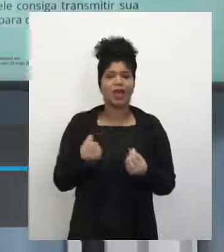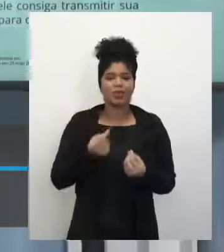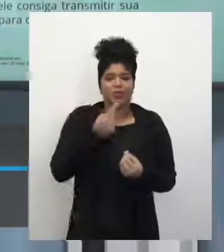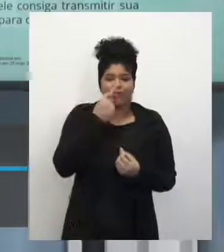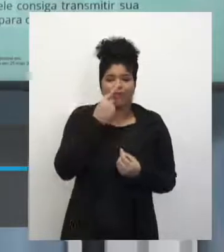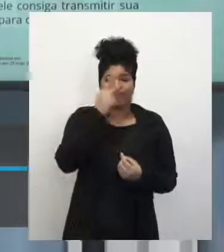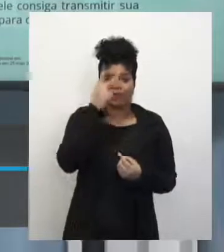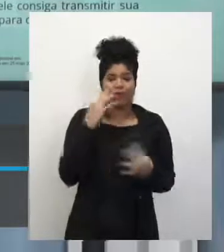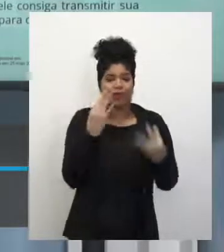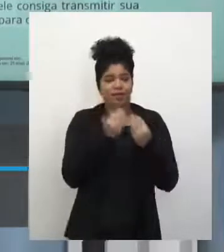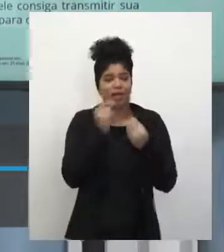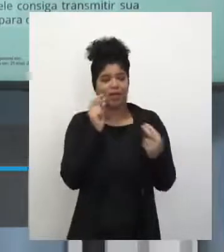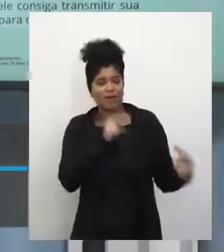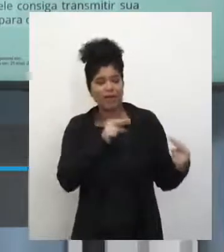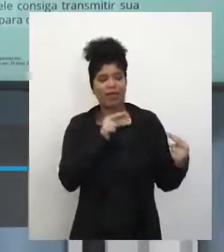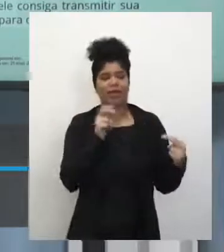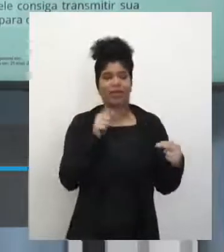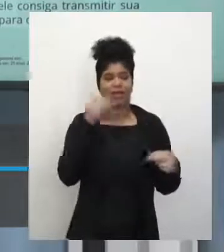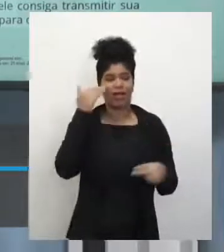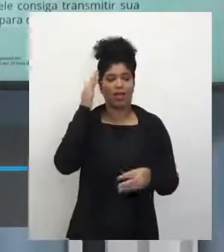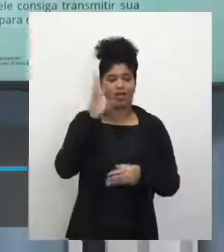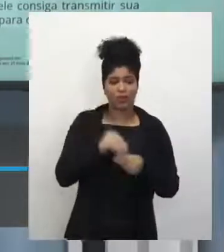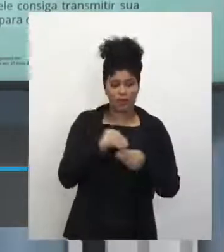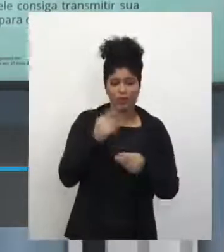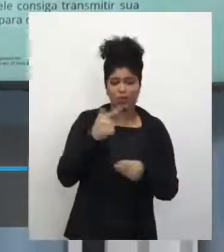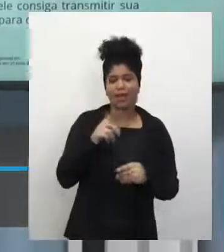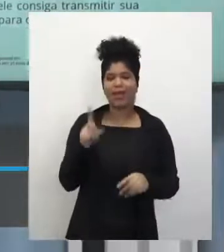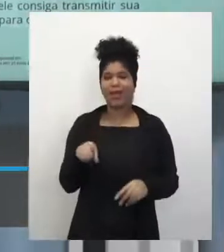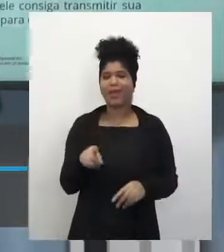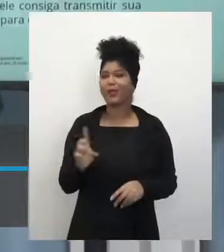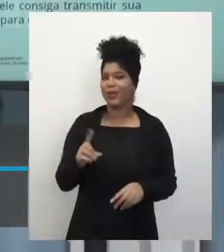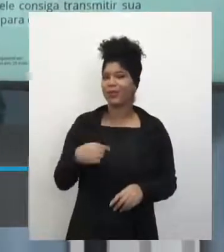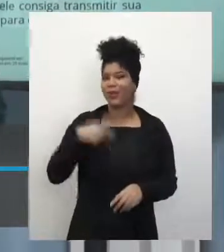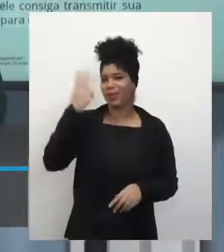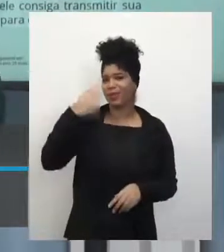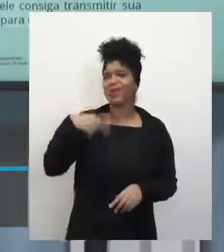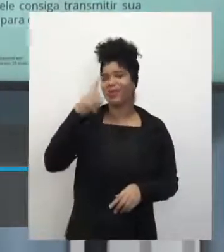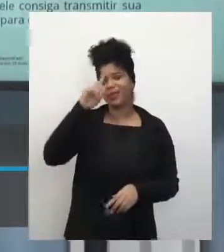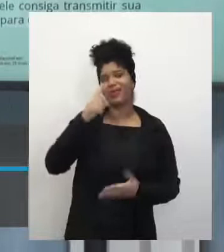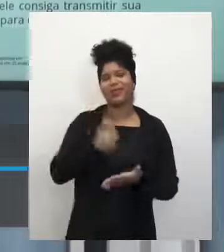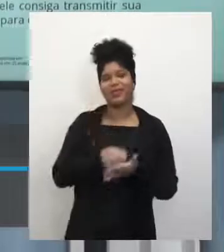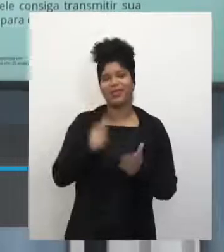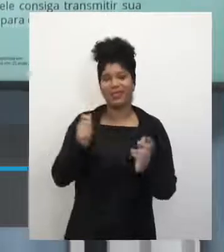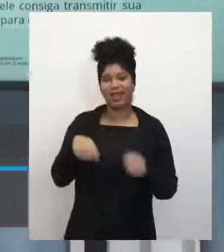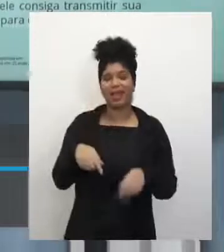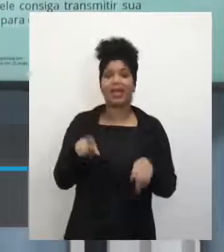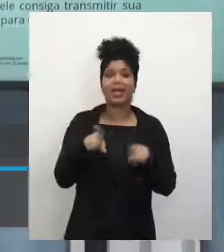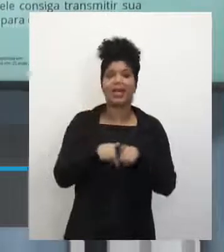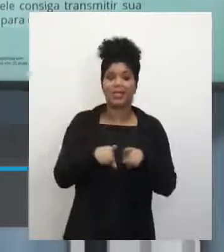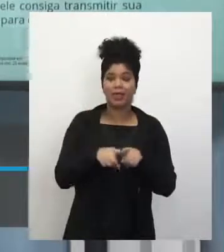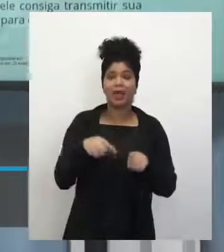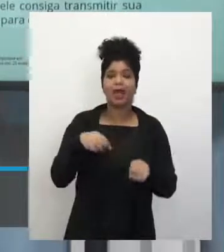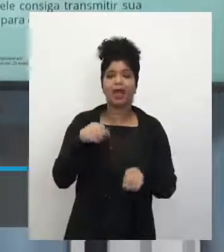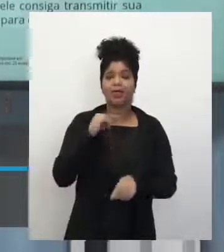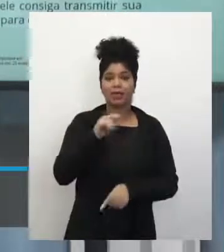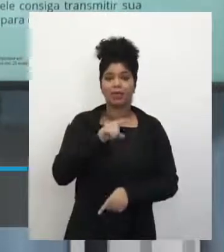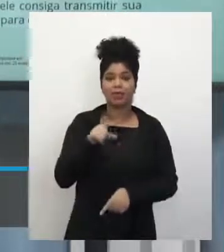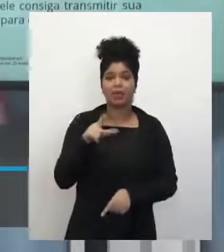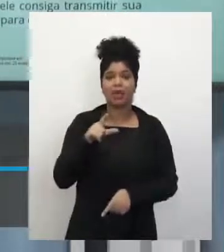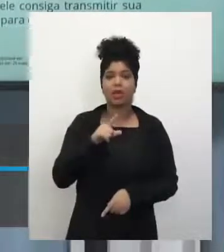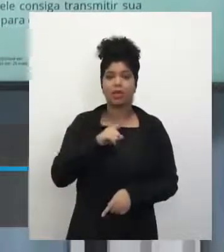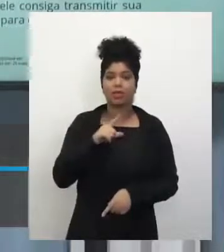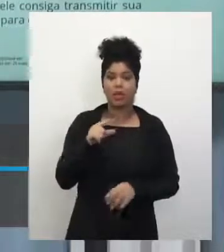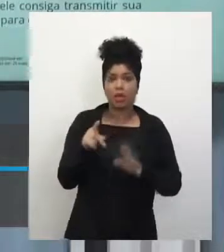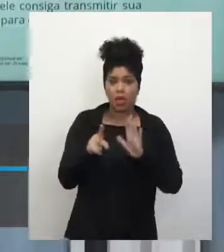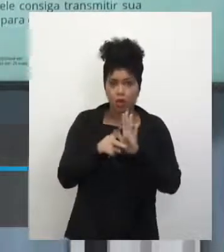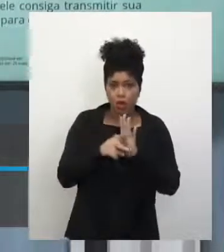para o povo, de entender aquilo que eu quero expressar. Tá? E, da mesma forma que eu citei aqui a escultura, eu